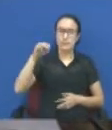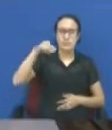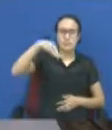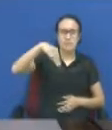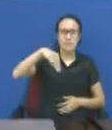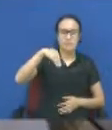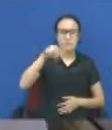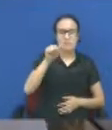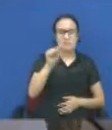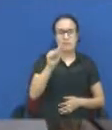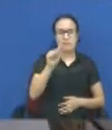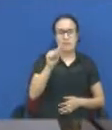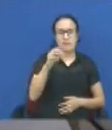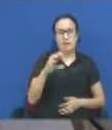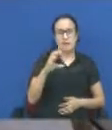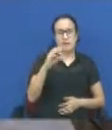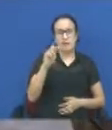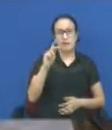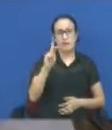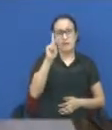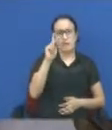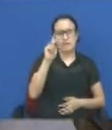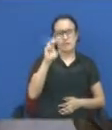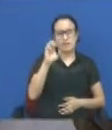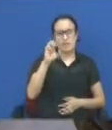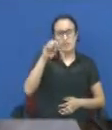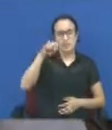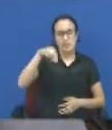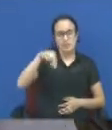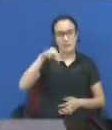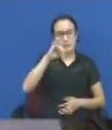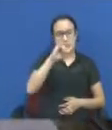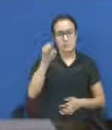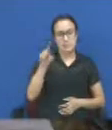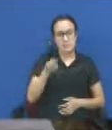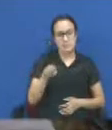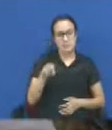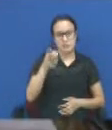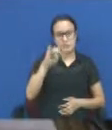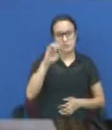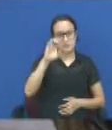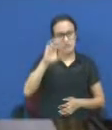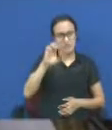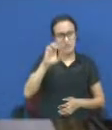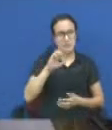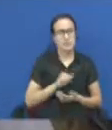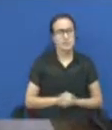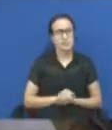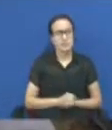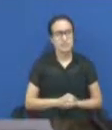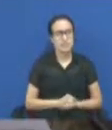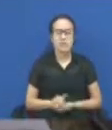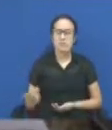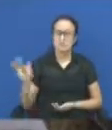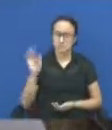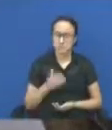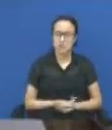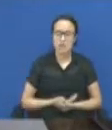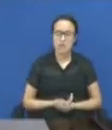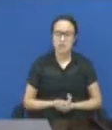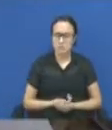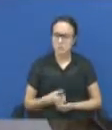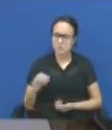o Instituto Presbiteriano de Mackenzie de Educação, e é uma instituição